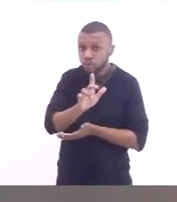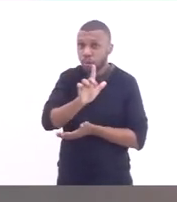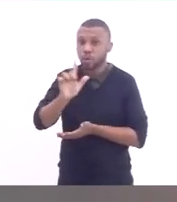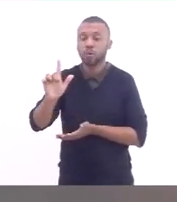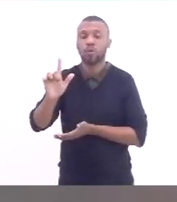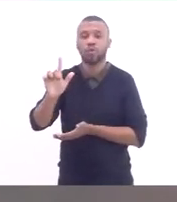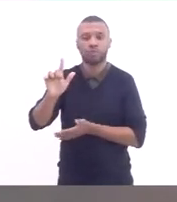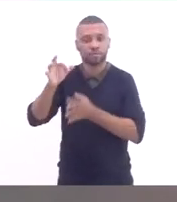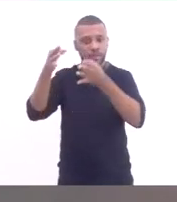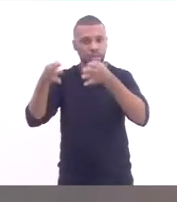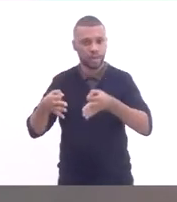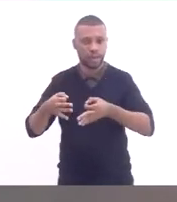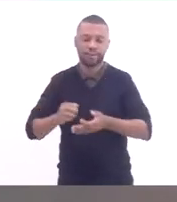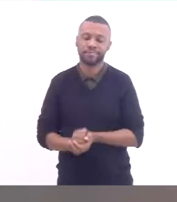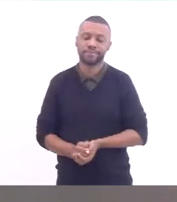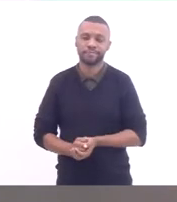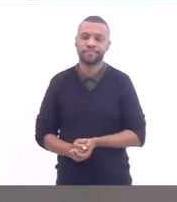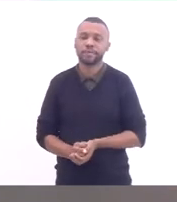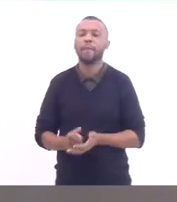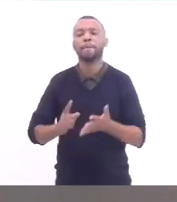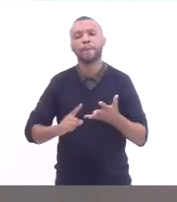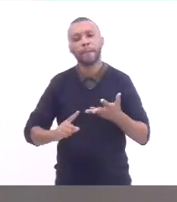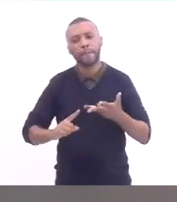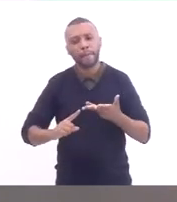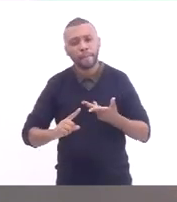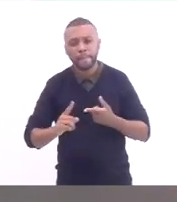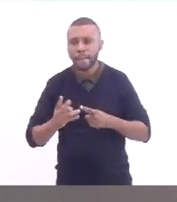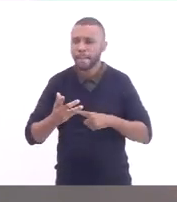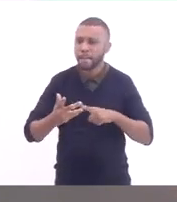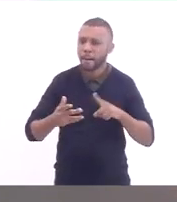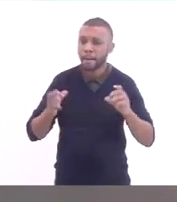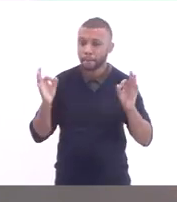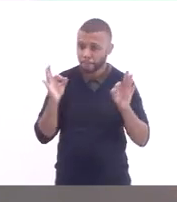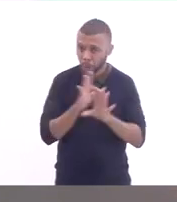ano. Feitas as preliminares,